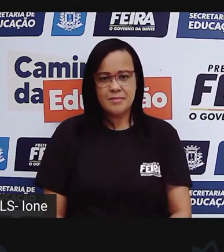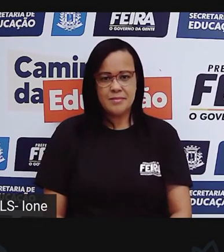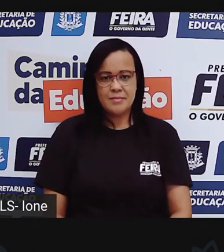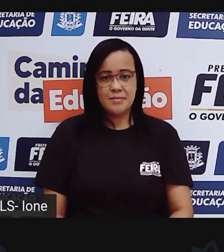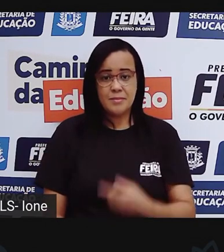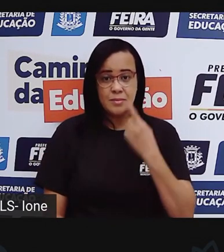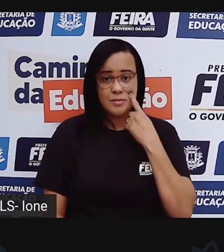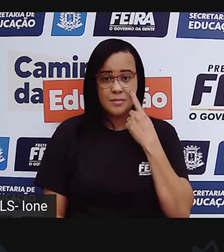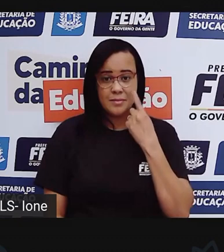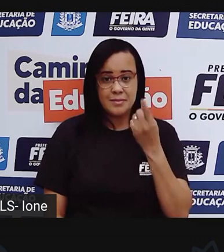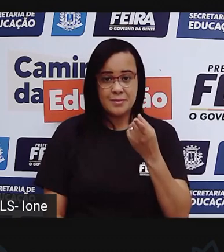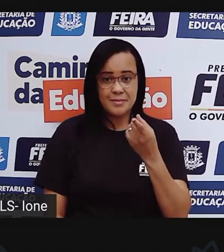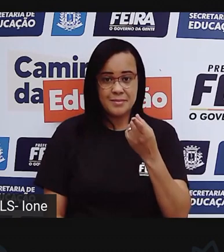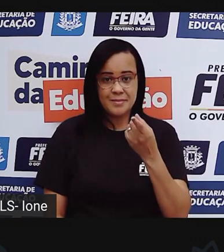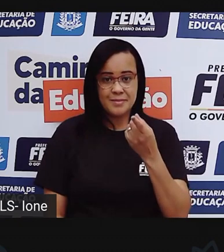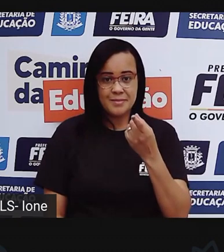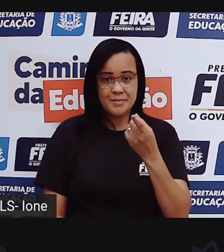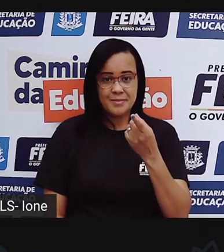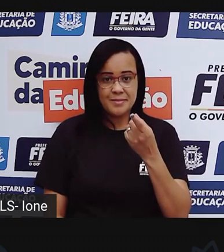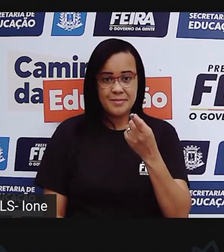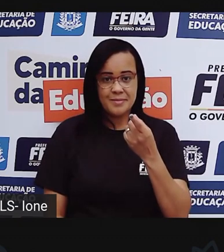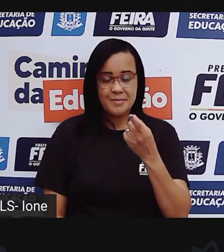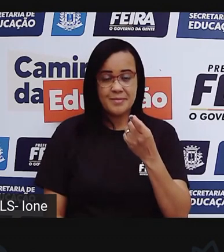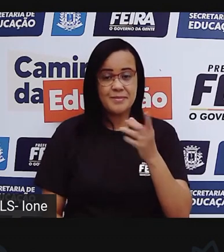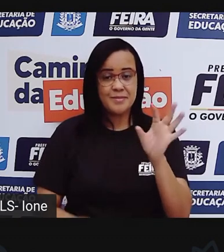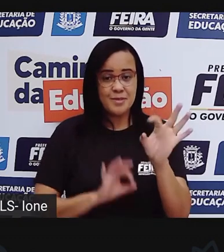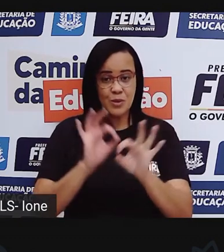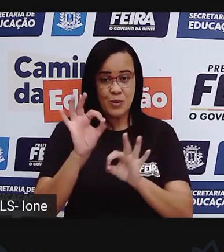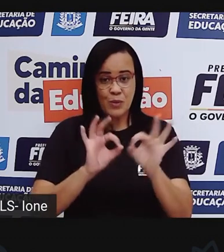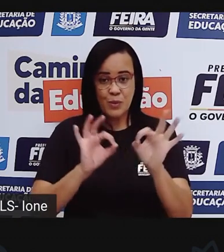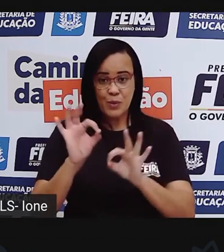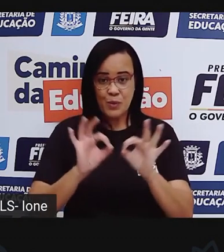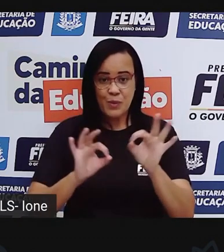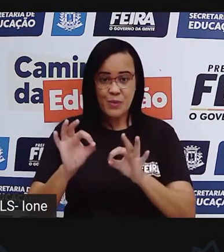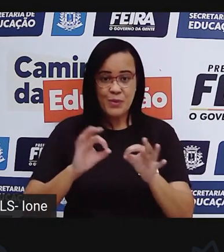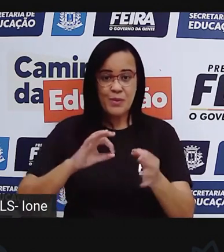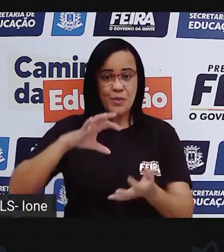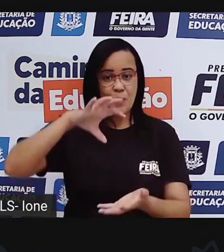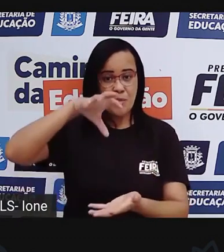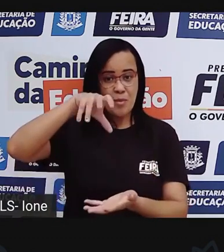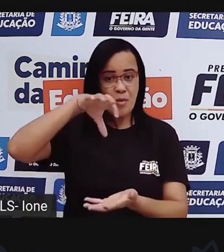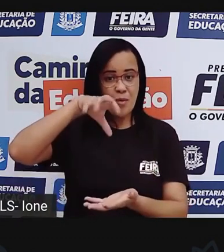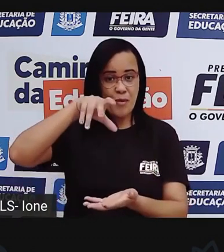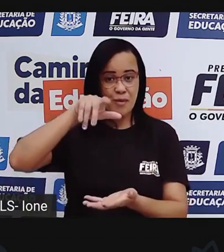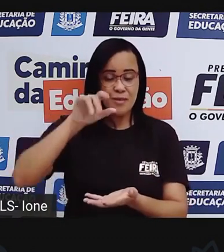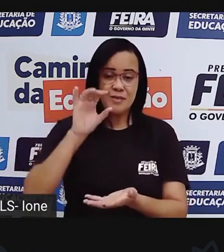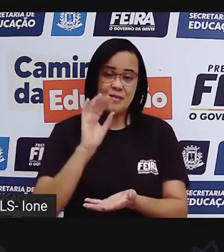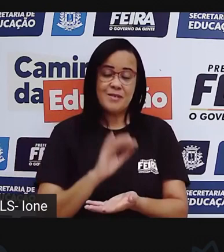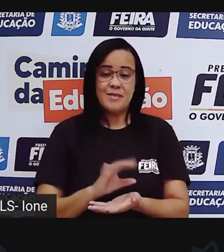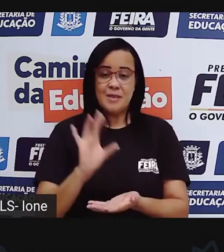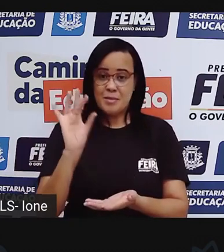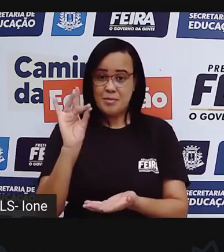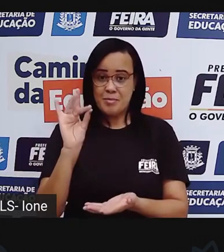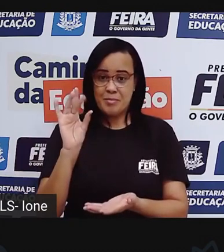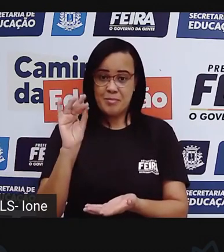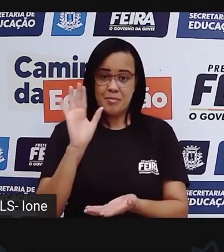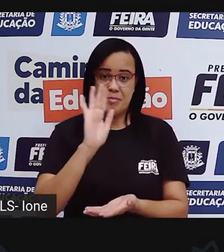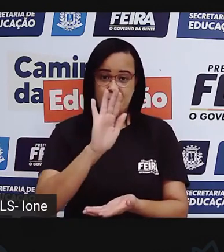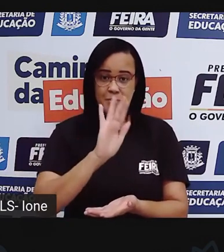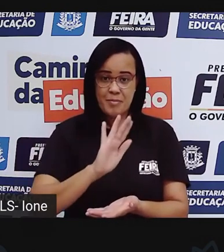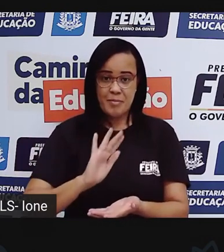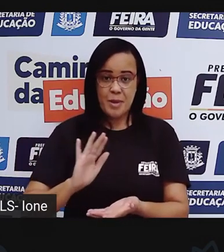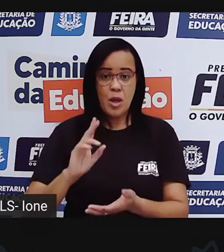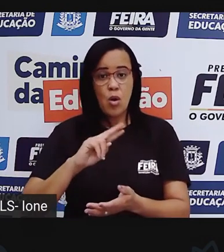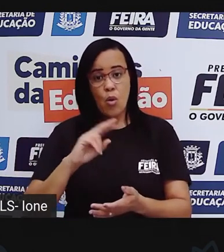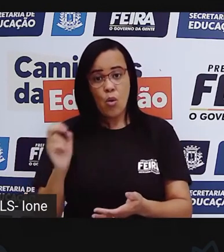Ó, você pode enfeitar o seu pote, colocar adesivos, colocar o seu nome,